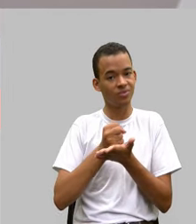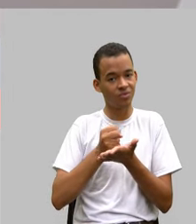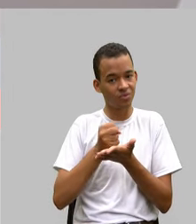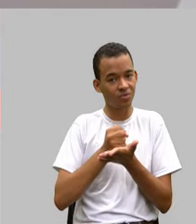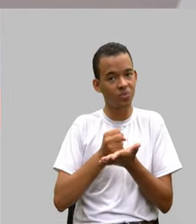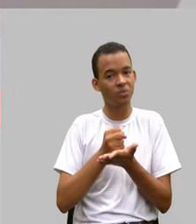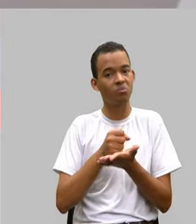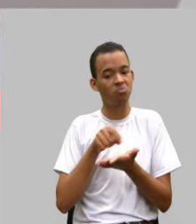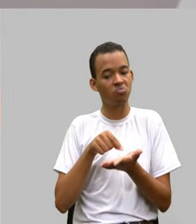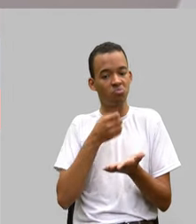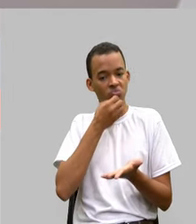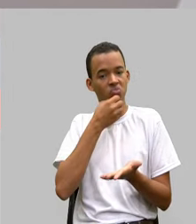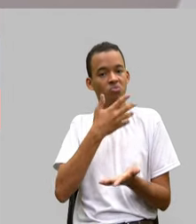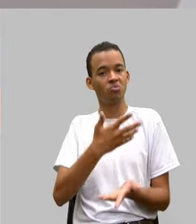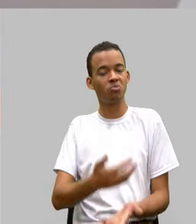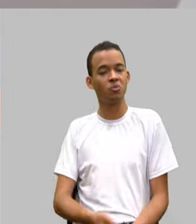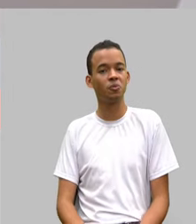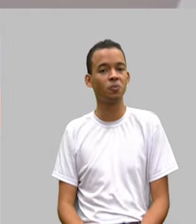eh